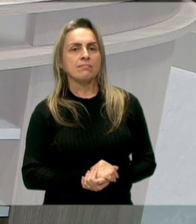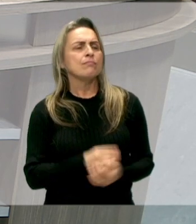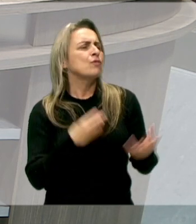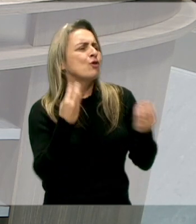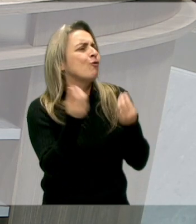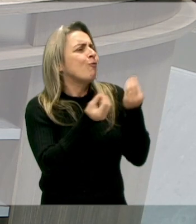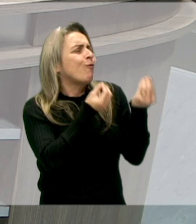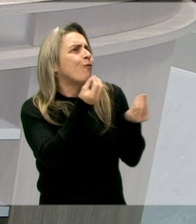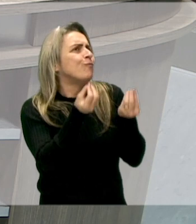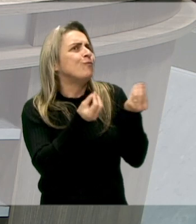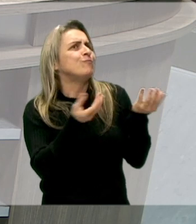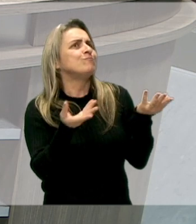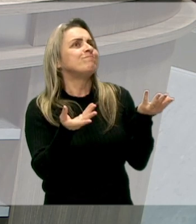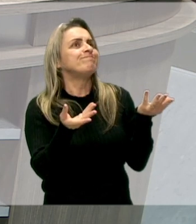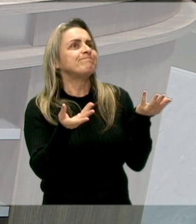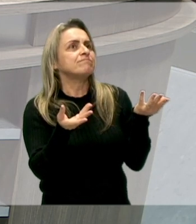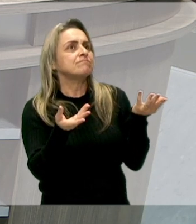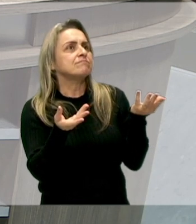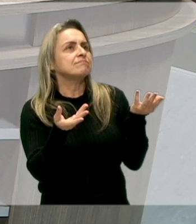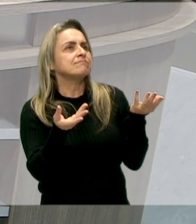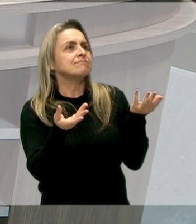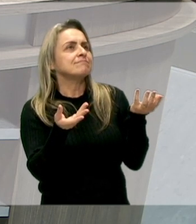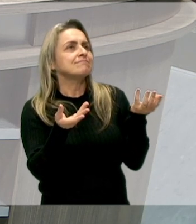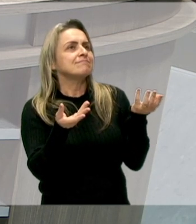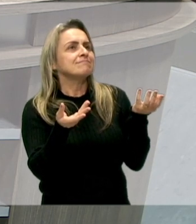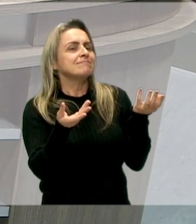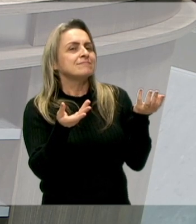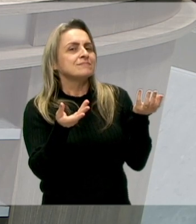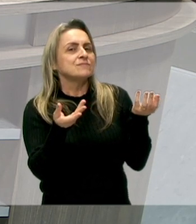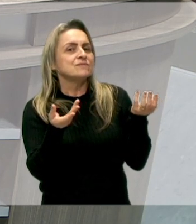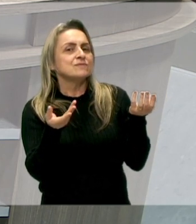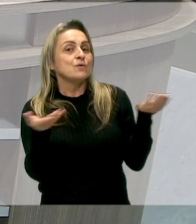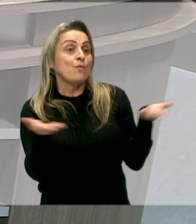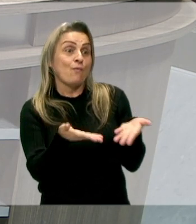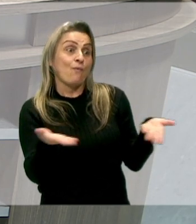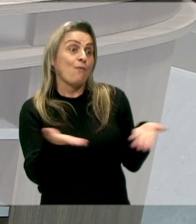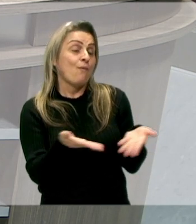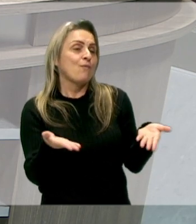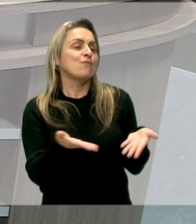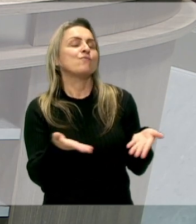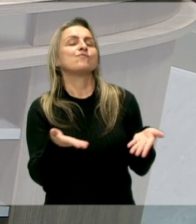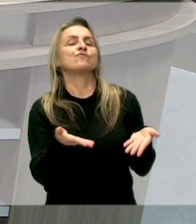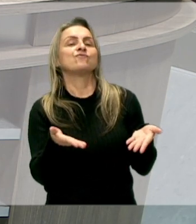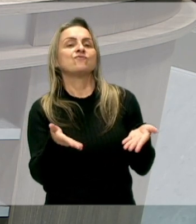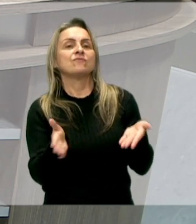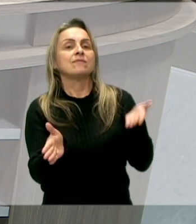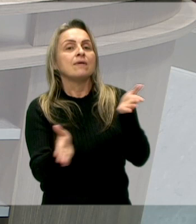no nosso maravilhoso e tradicional, hoje tradicional, né?